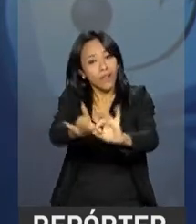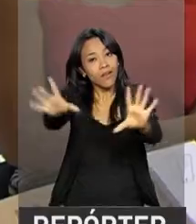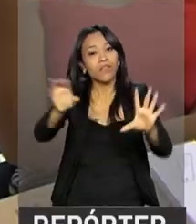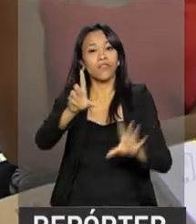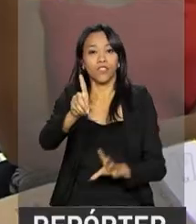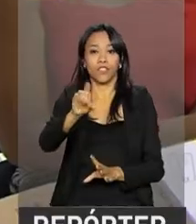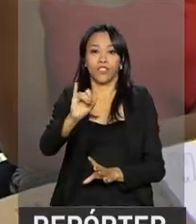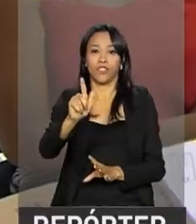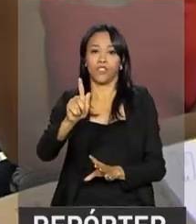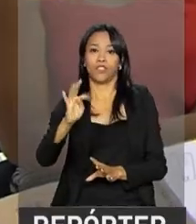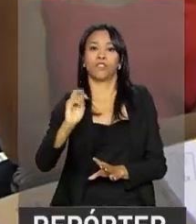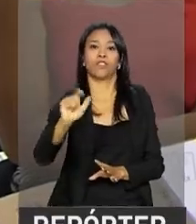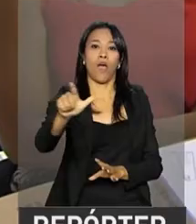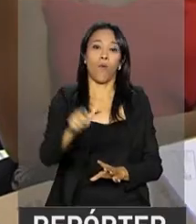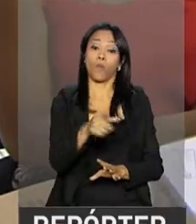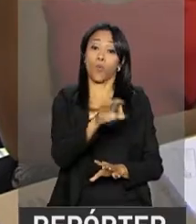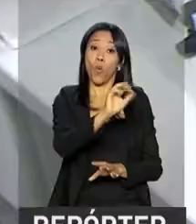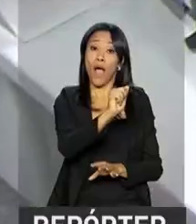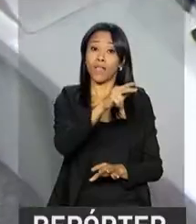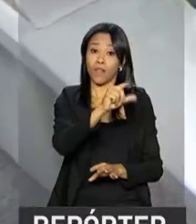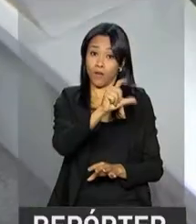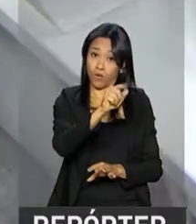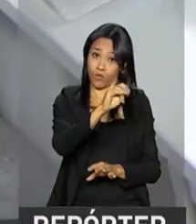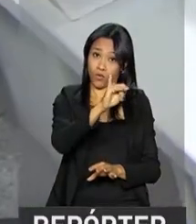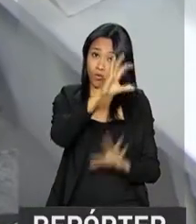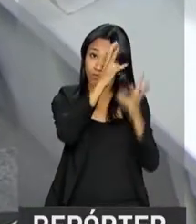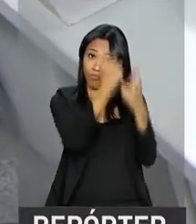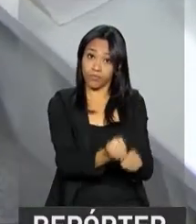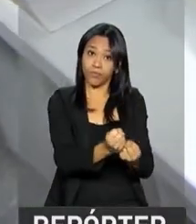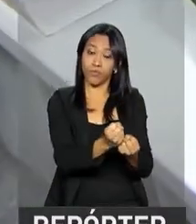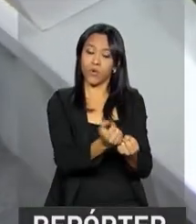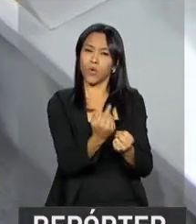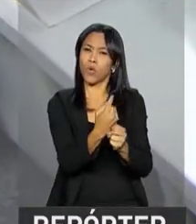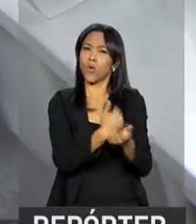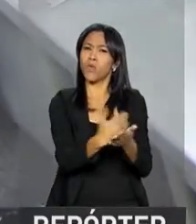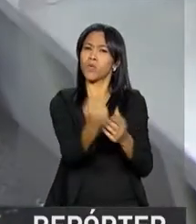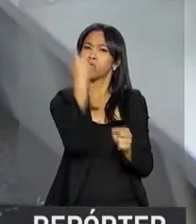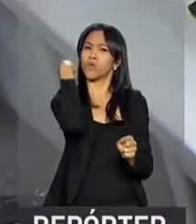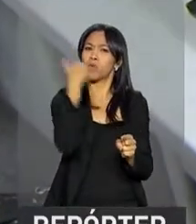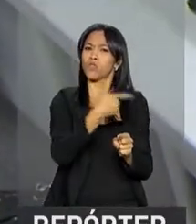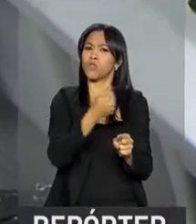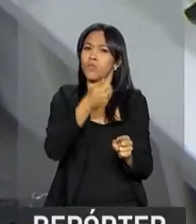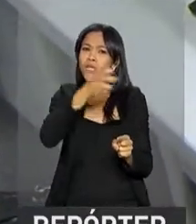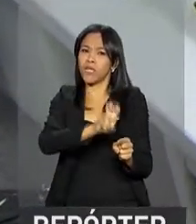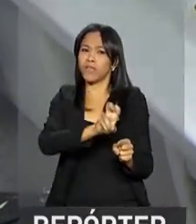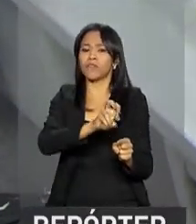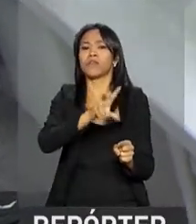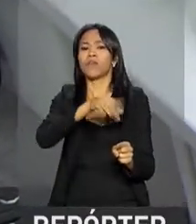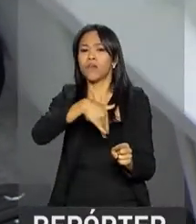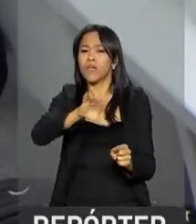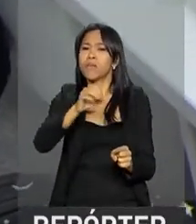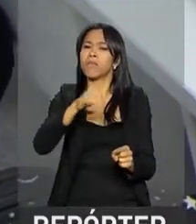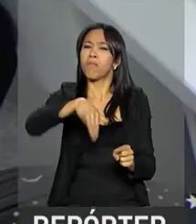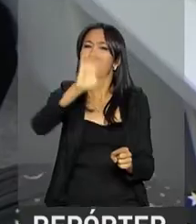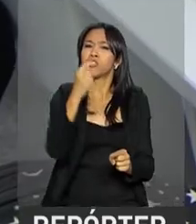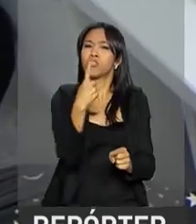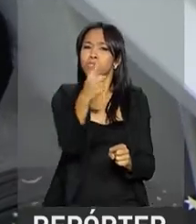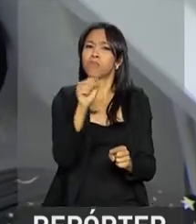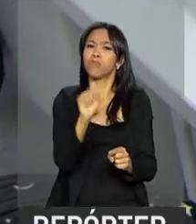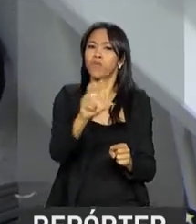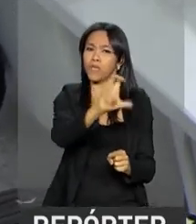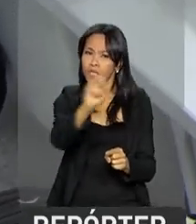né? O desligamento do sinal analógico no país começou em 2015 e deve alcançar 1.300 municípios